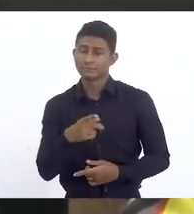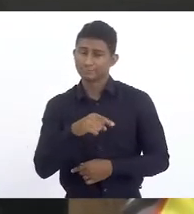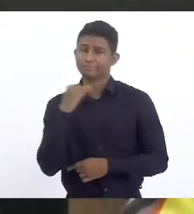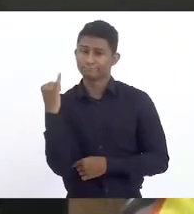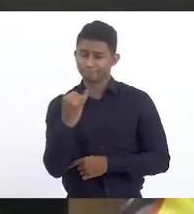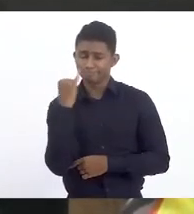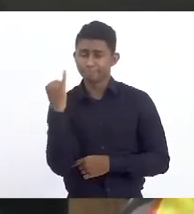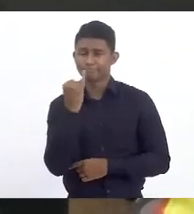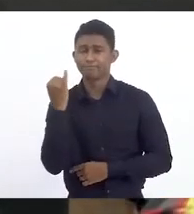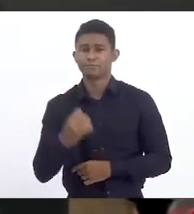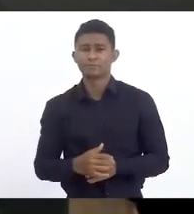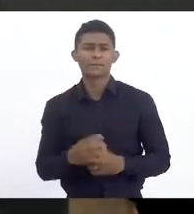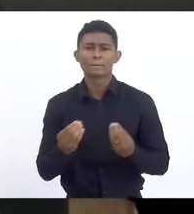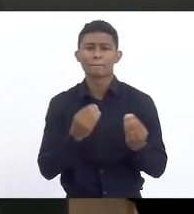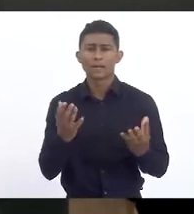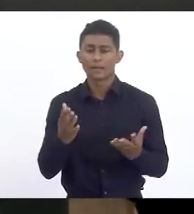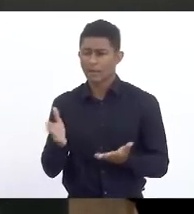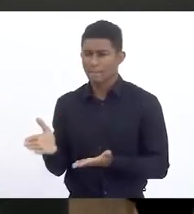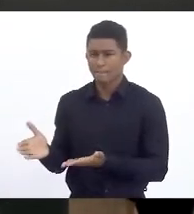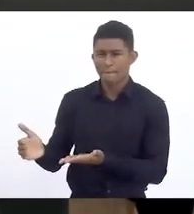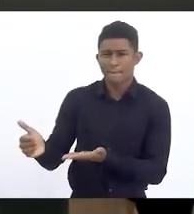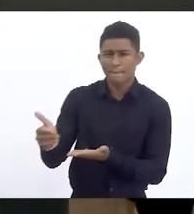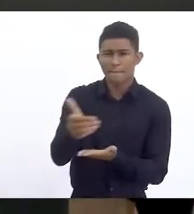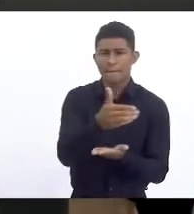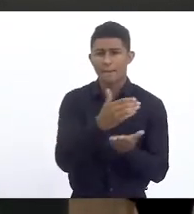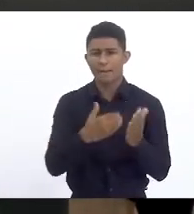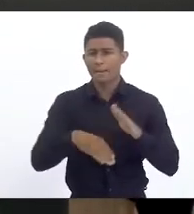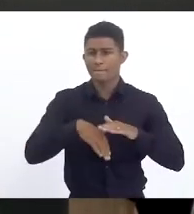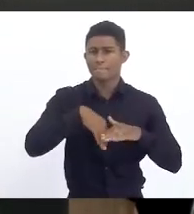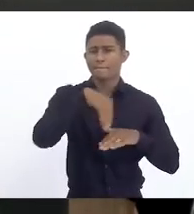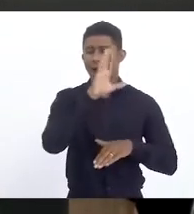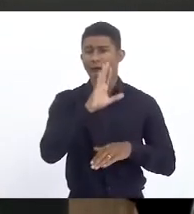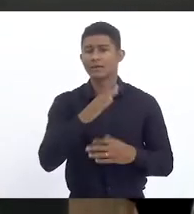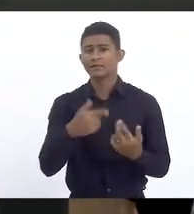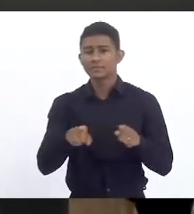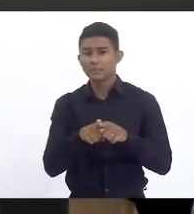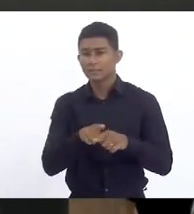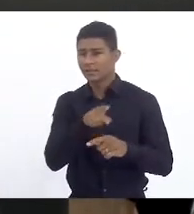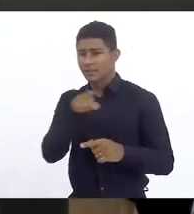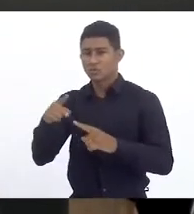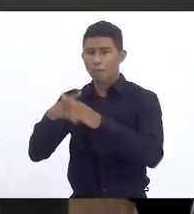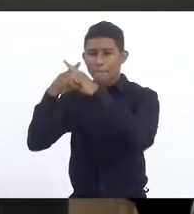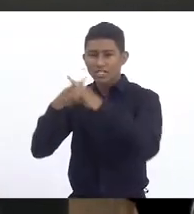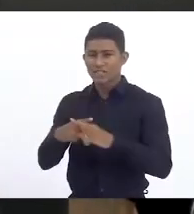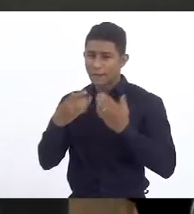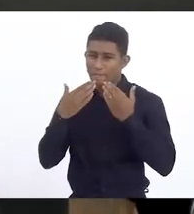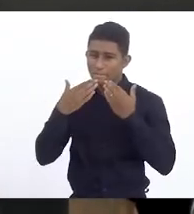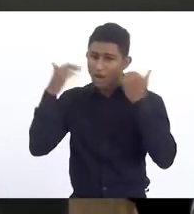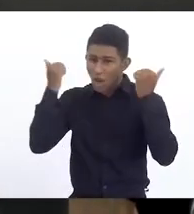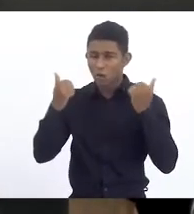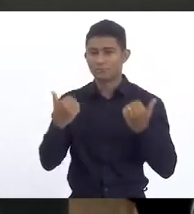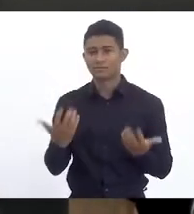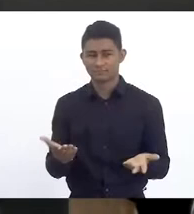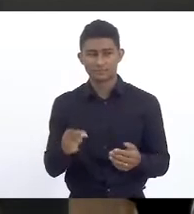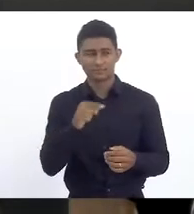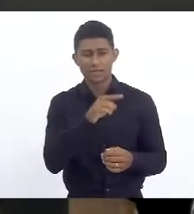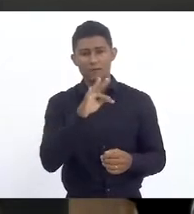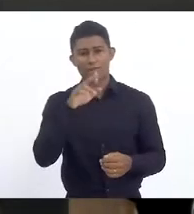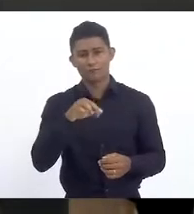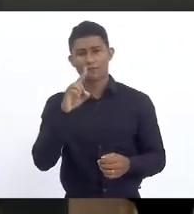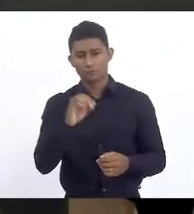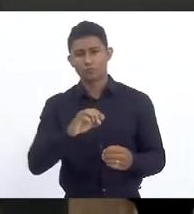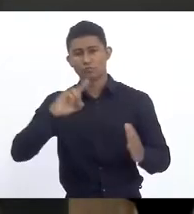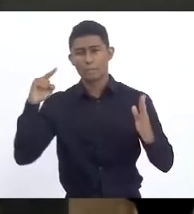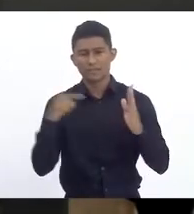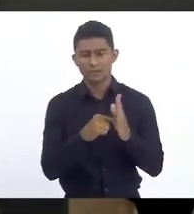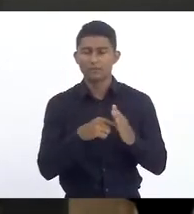também, tanto para aumento de arrecadação, melhoria da competitividade e desenvolvimento do Estado em bases sólidas. Essa é a missão do fundo. E são esses